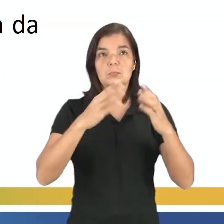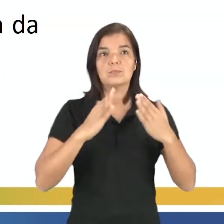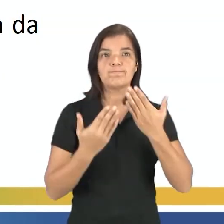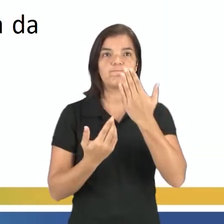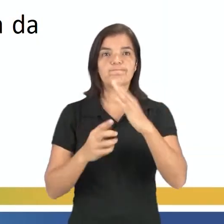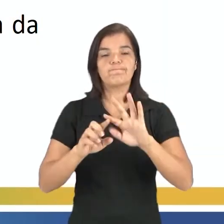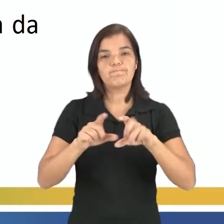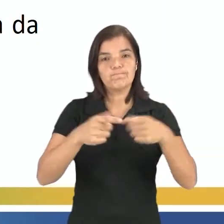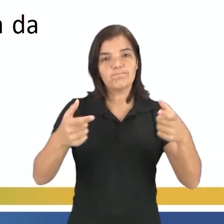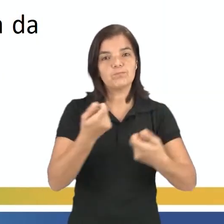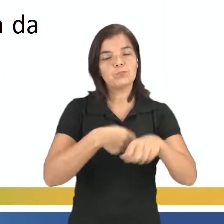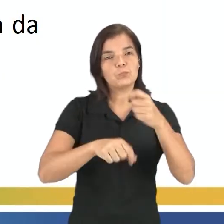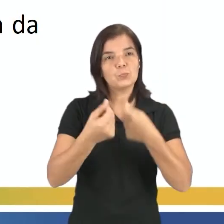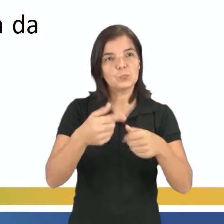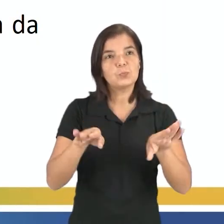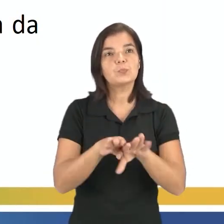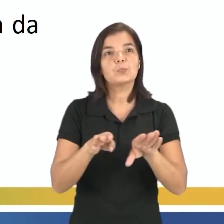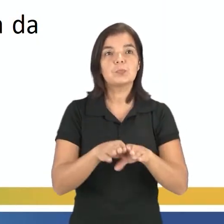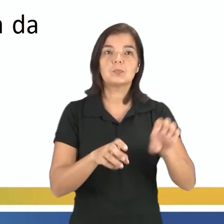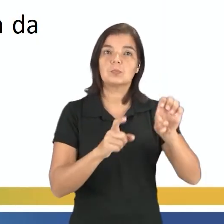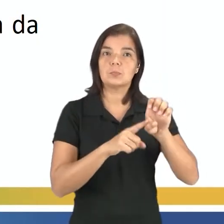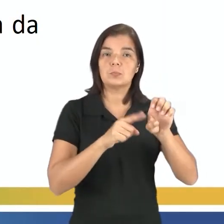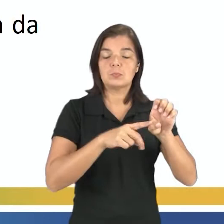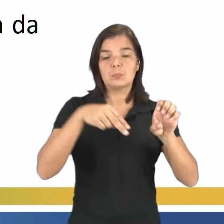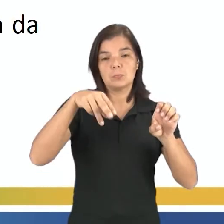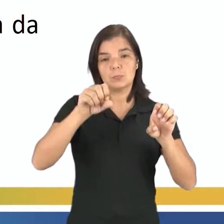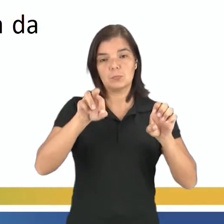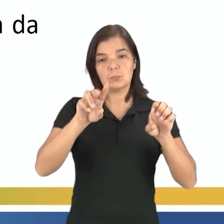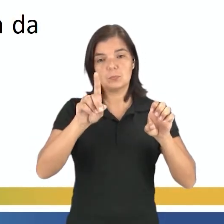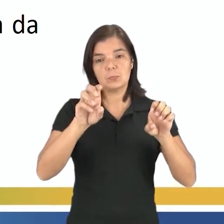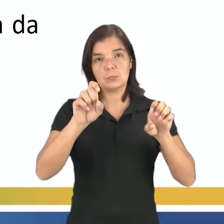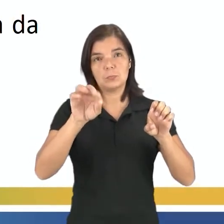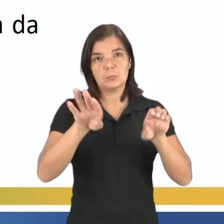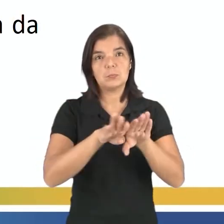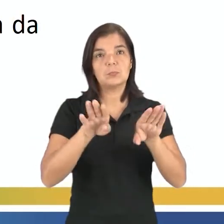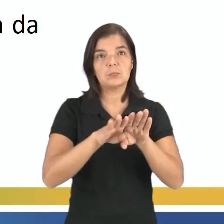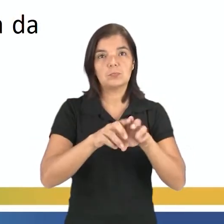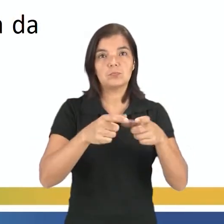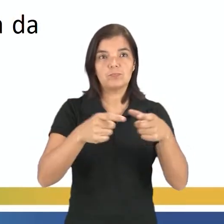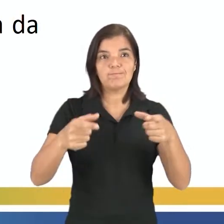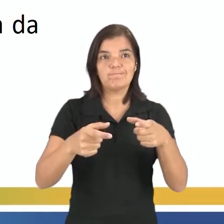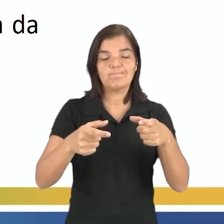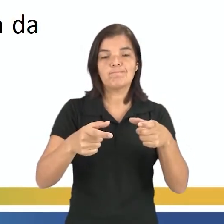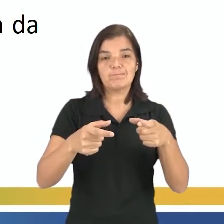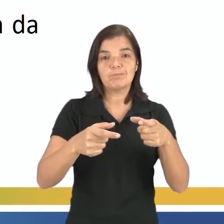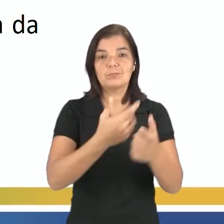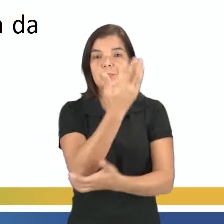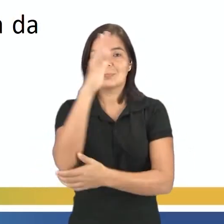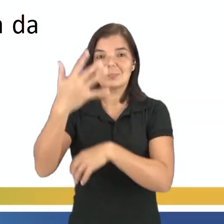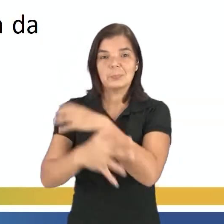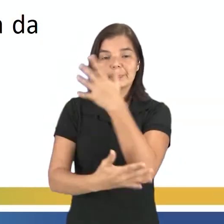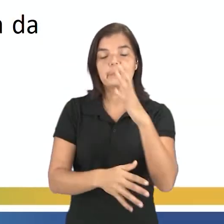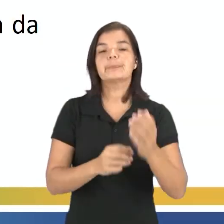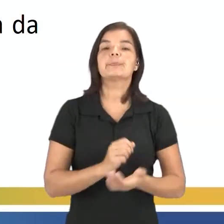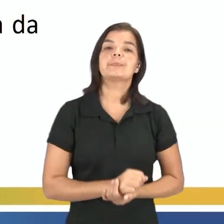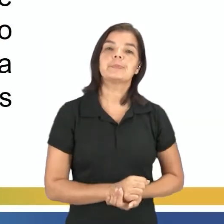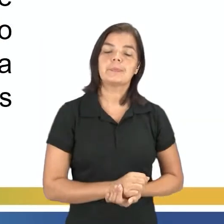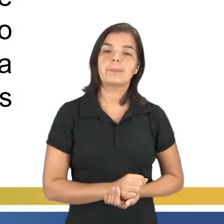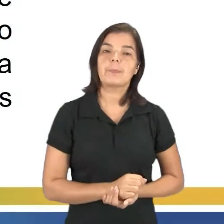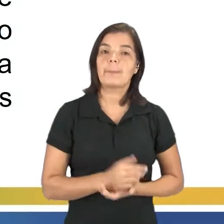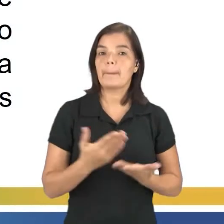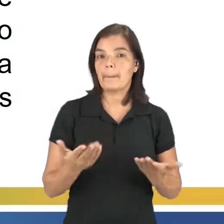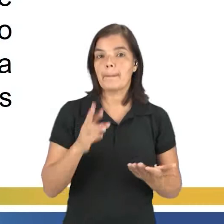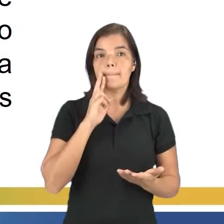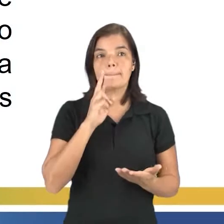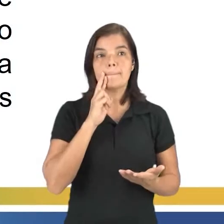da expansão do agronegócio? Ou na letra E, será na região nordeste, notadamente na zona da mata? Tá? Então